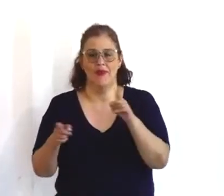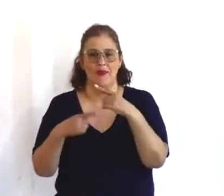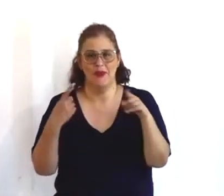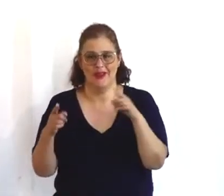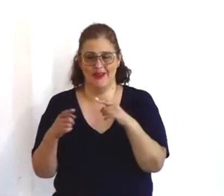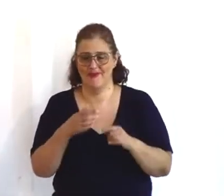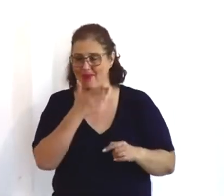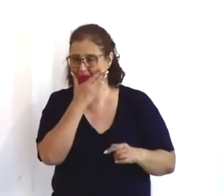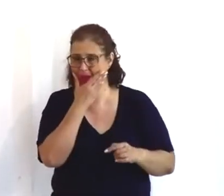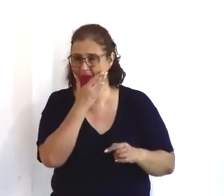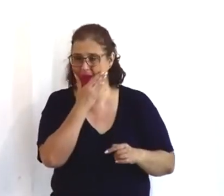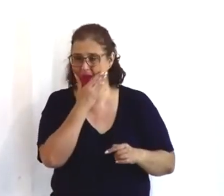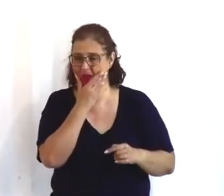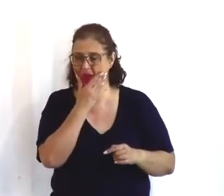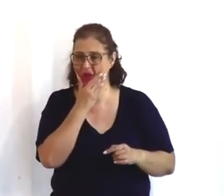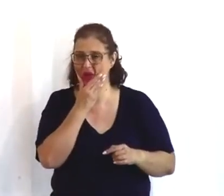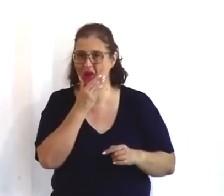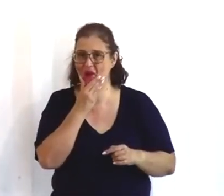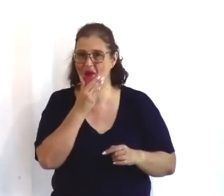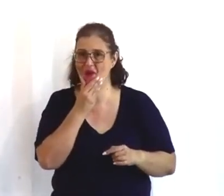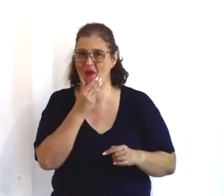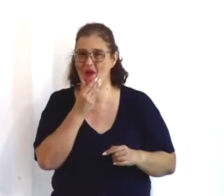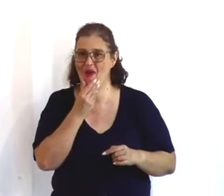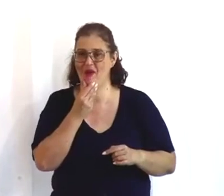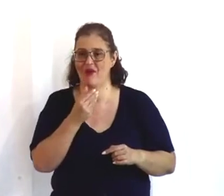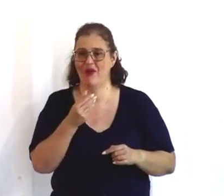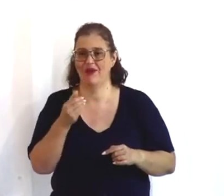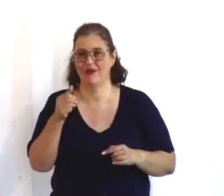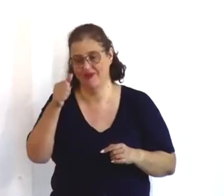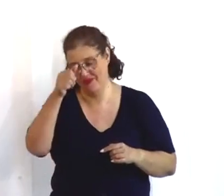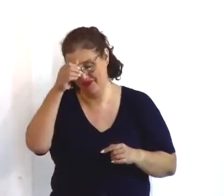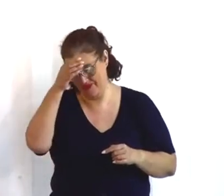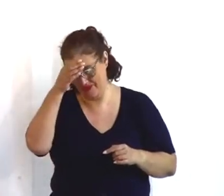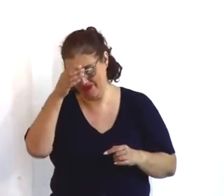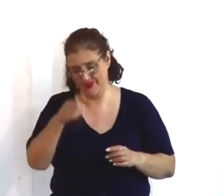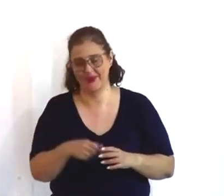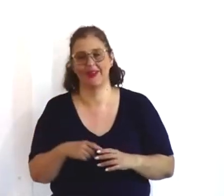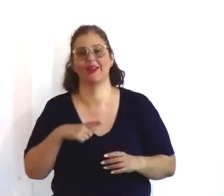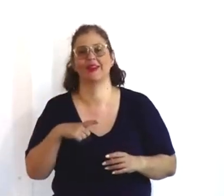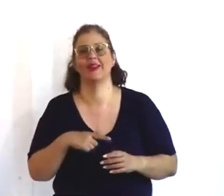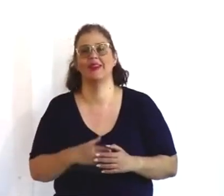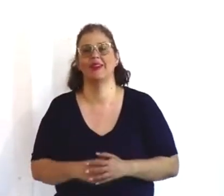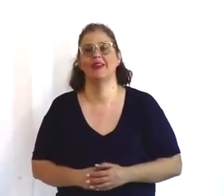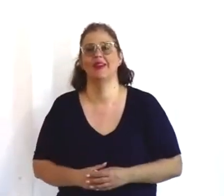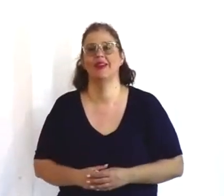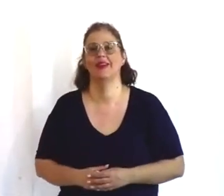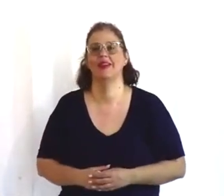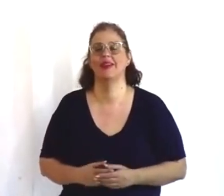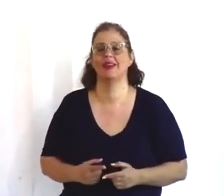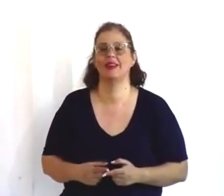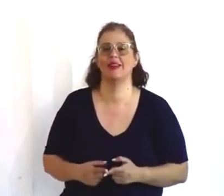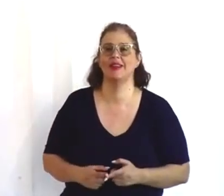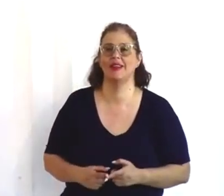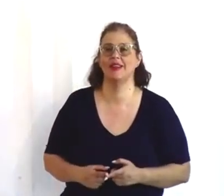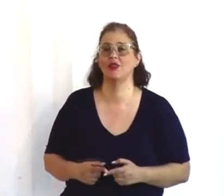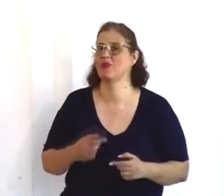o estribilho dizia: não, não se pode matar um crente, Jesus não mente, falou